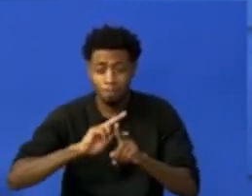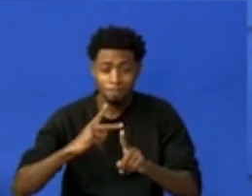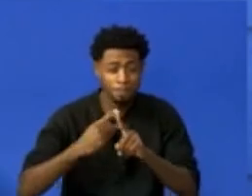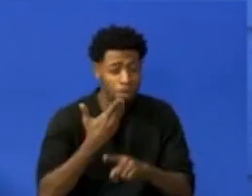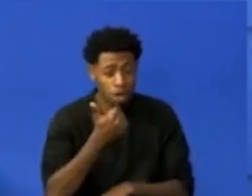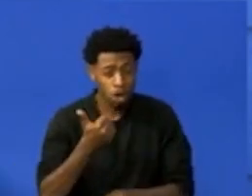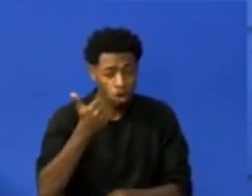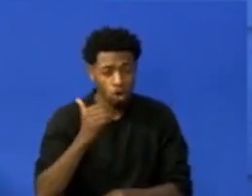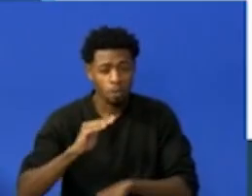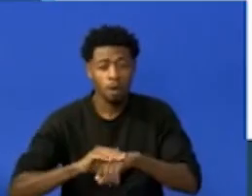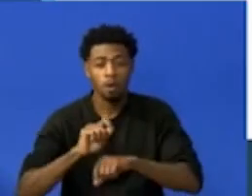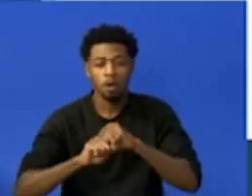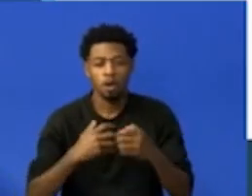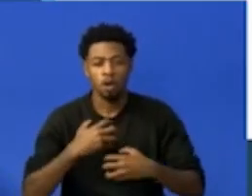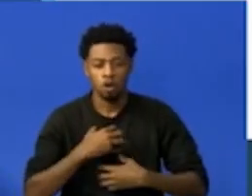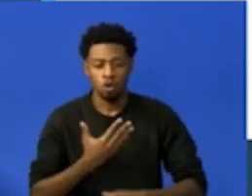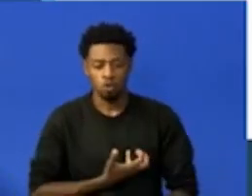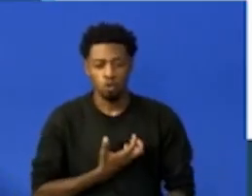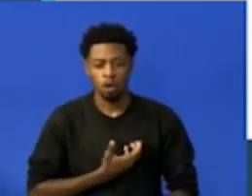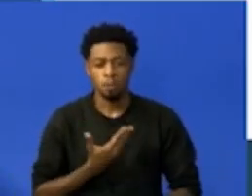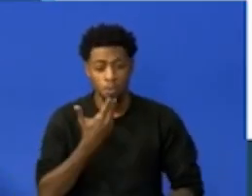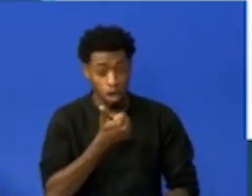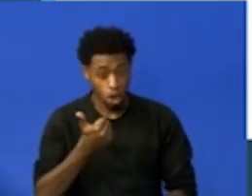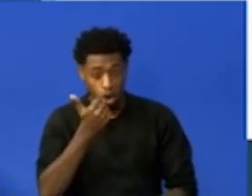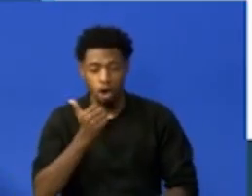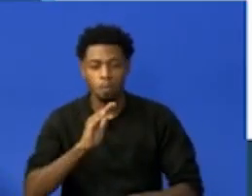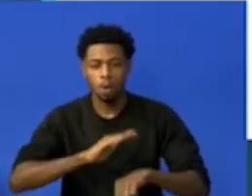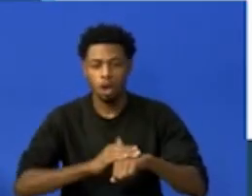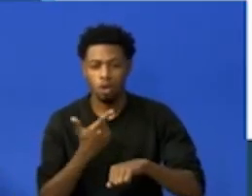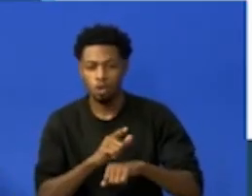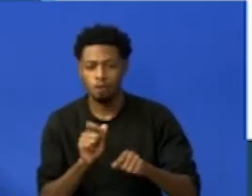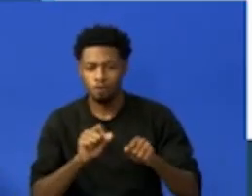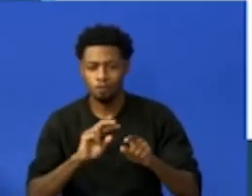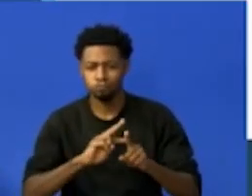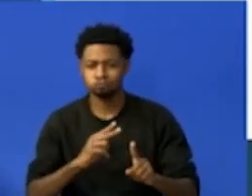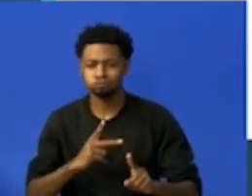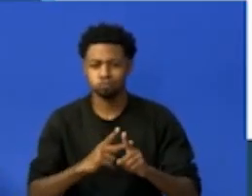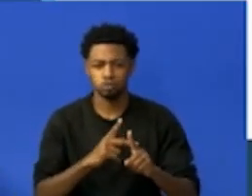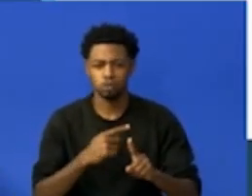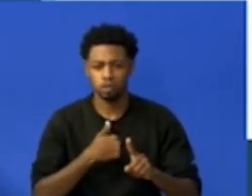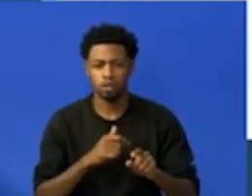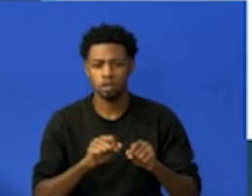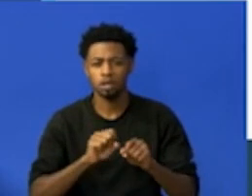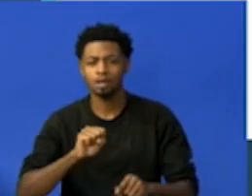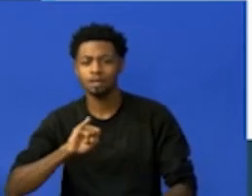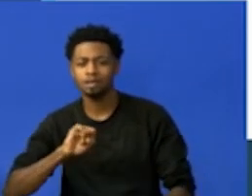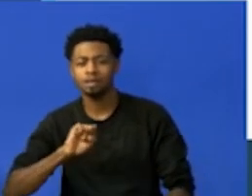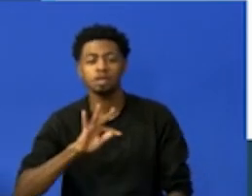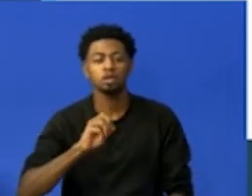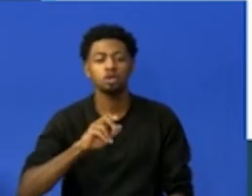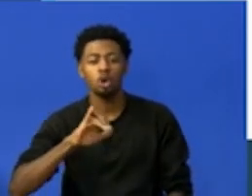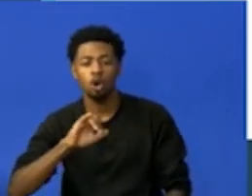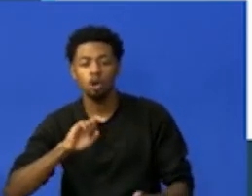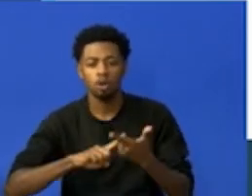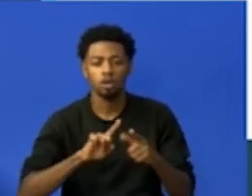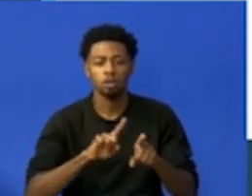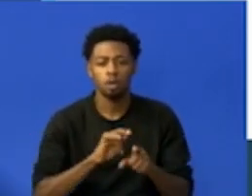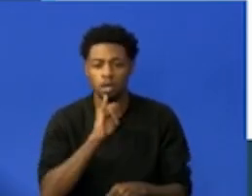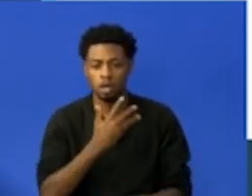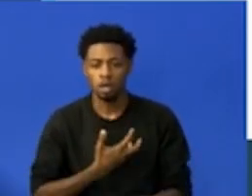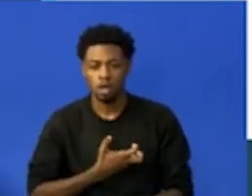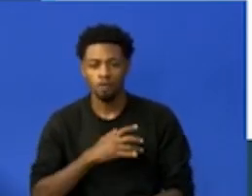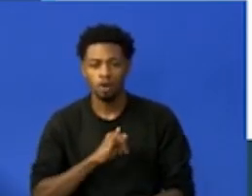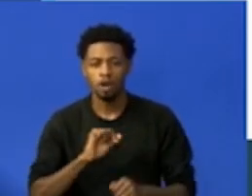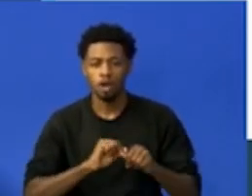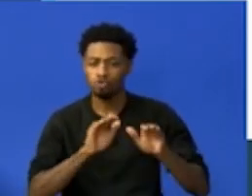desencadear uma melhora do seu coração. Vai fazer com que aumente o volume sistólico, vai diminuir sua frequência